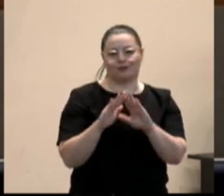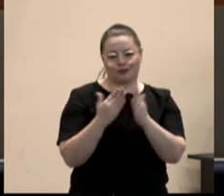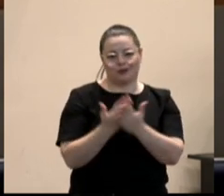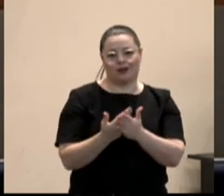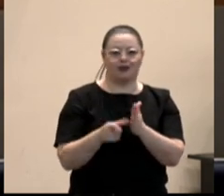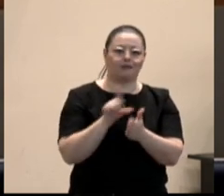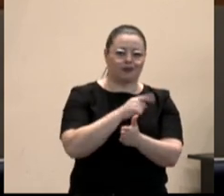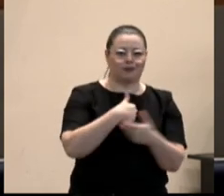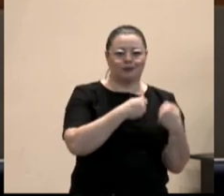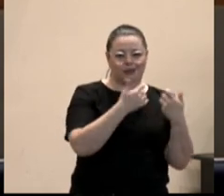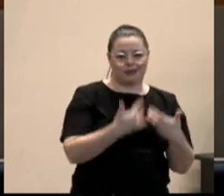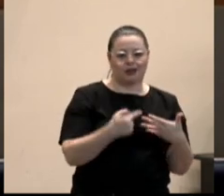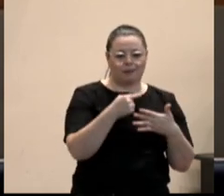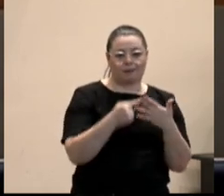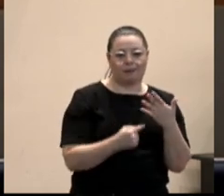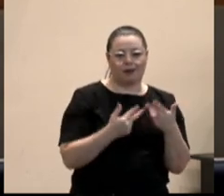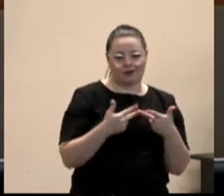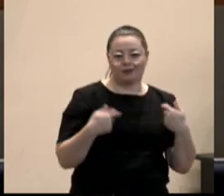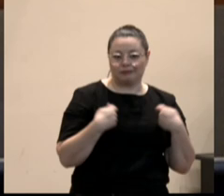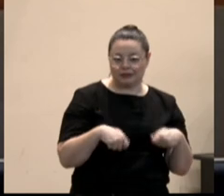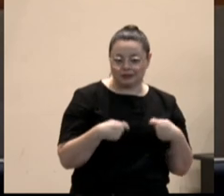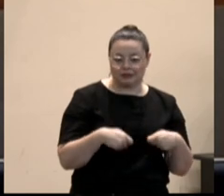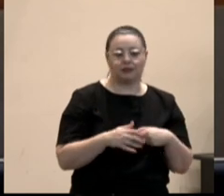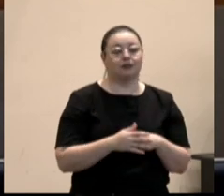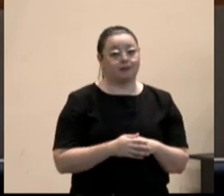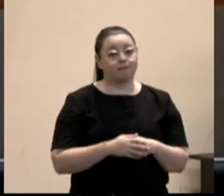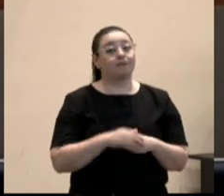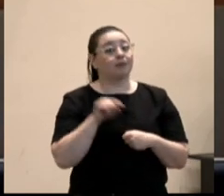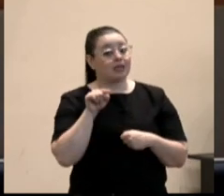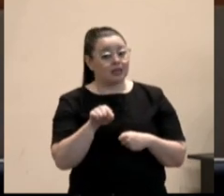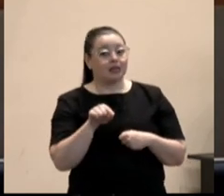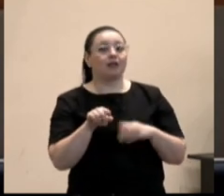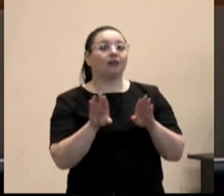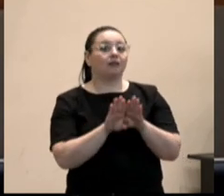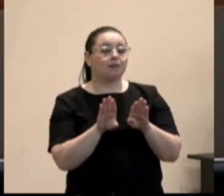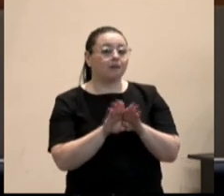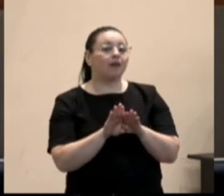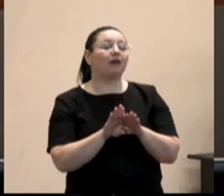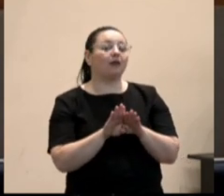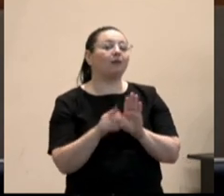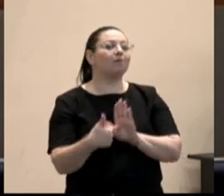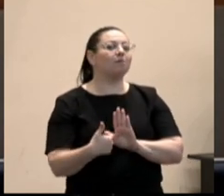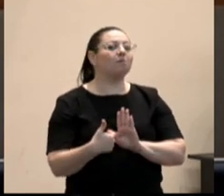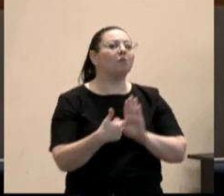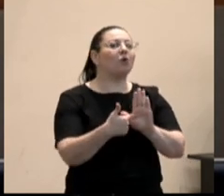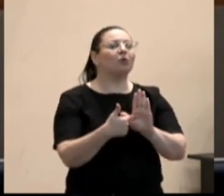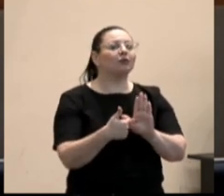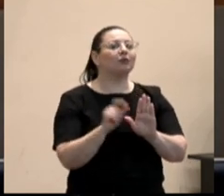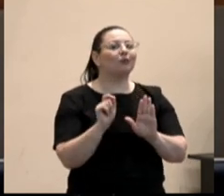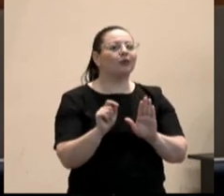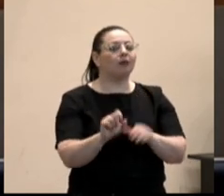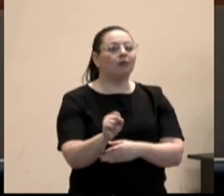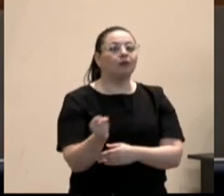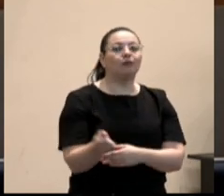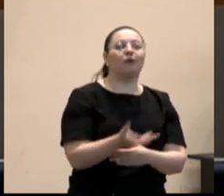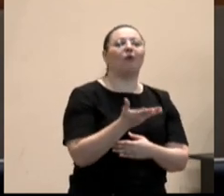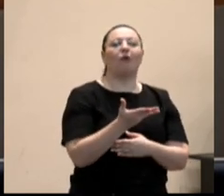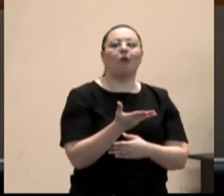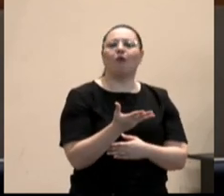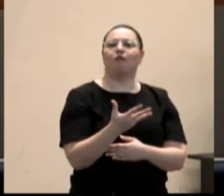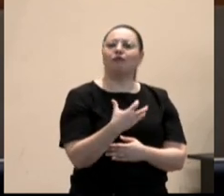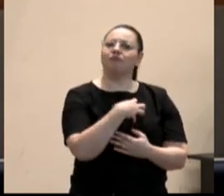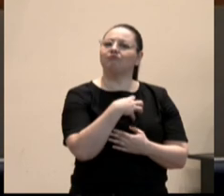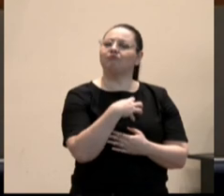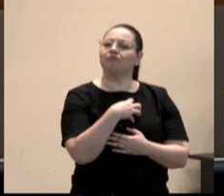questão de critérios, apesar de associado à eleição, como também já induz uma nova forma de